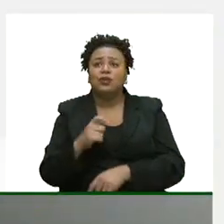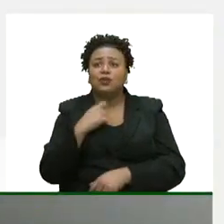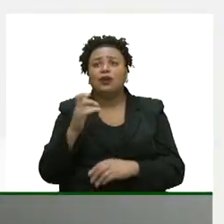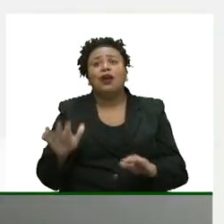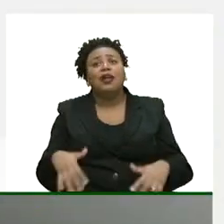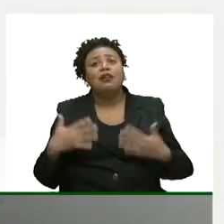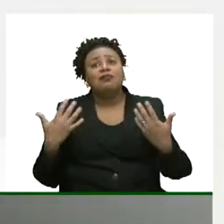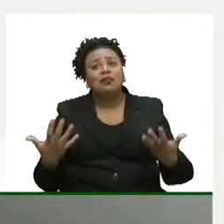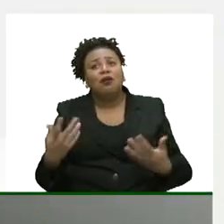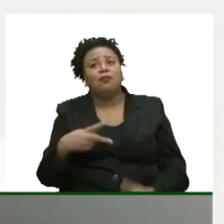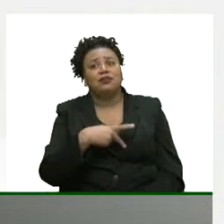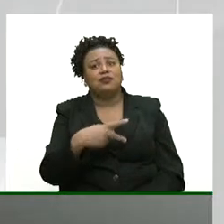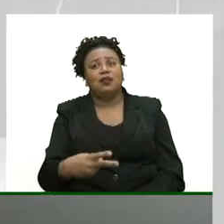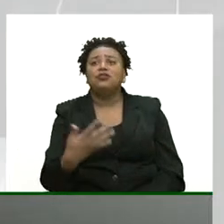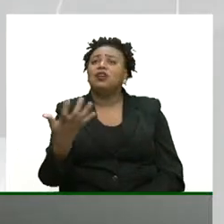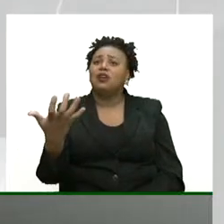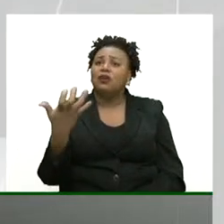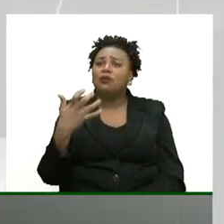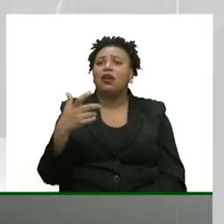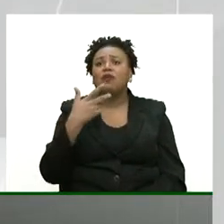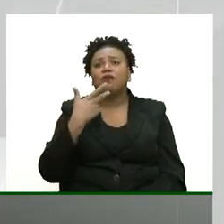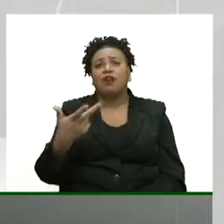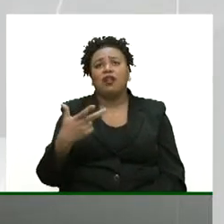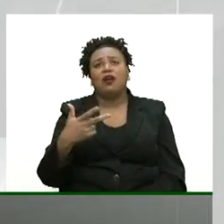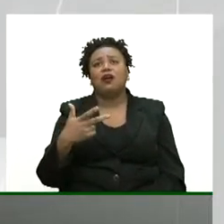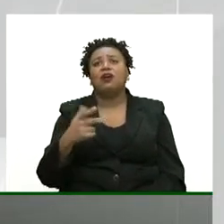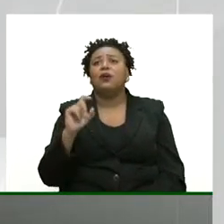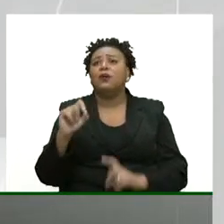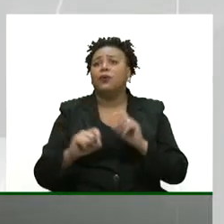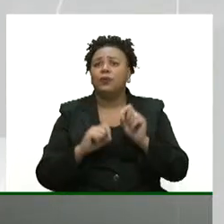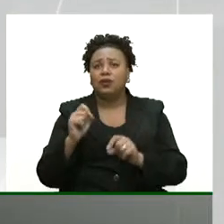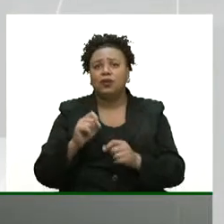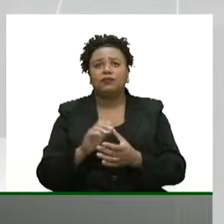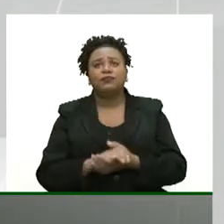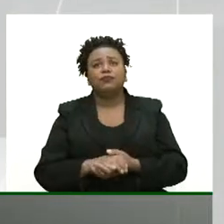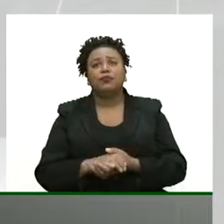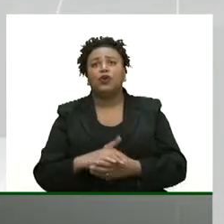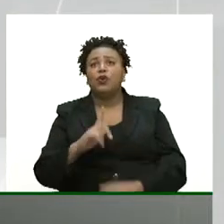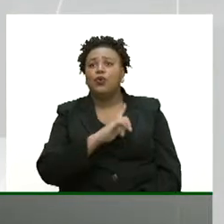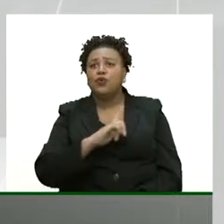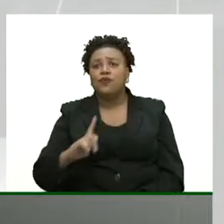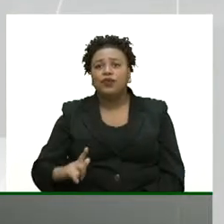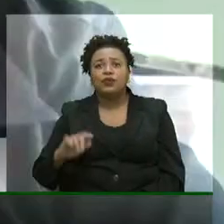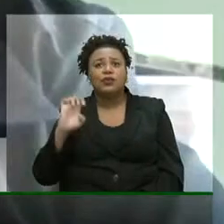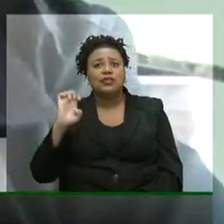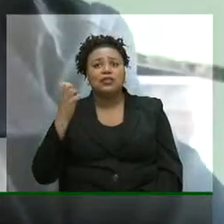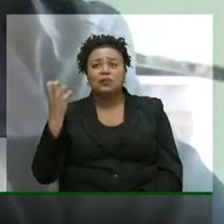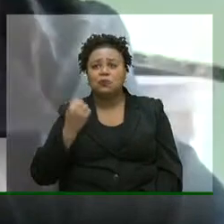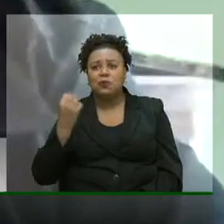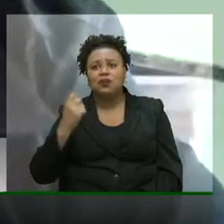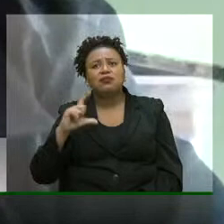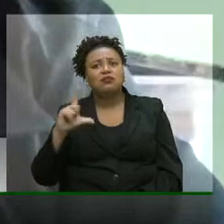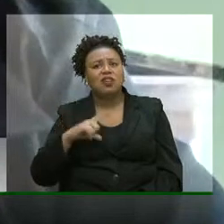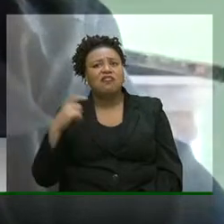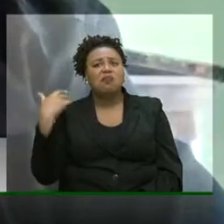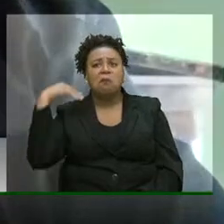Então, presidente, eu quero aqui me manifestar no sentido de que o governador Eduardo Leite teve